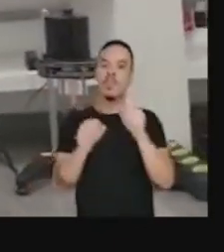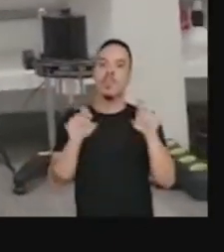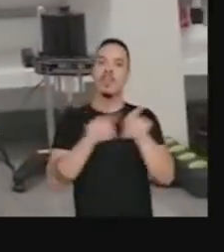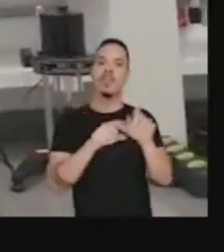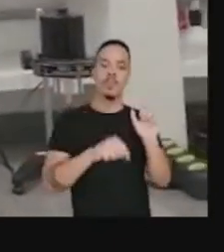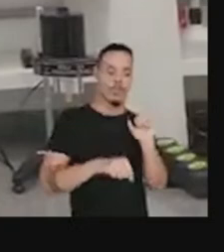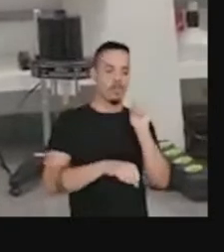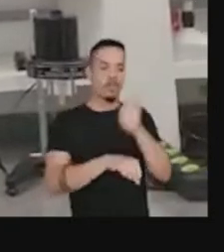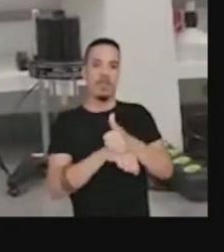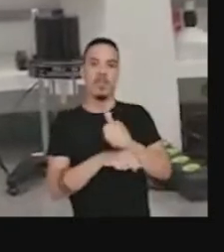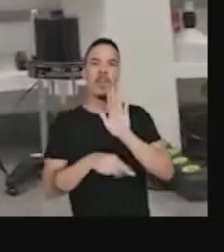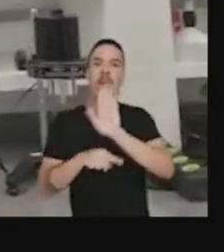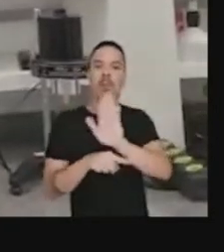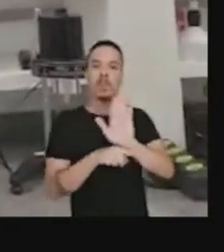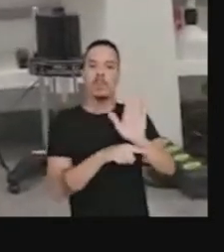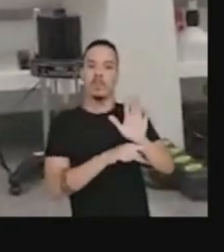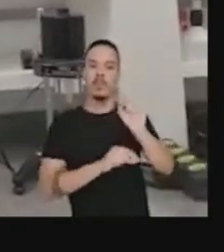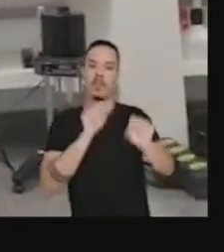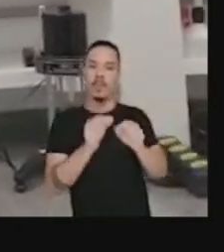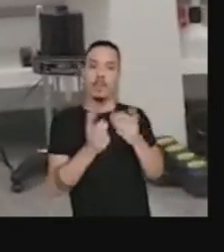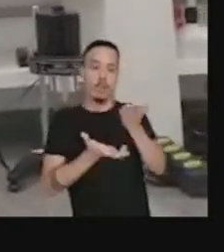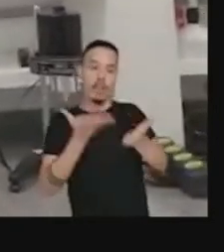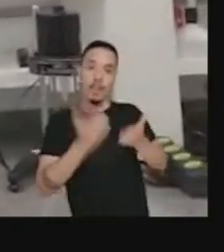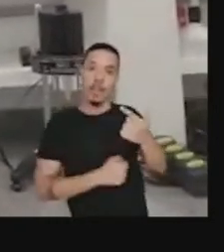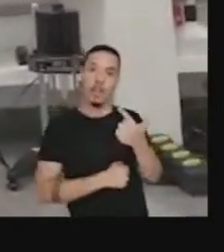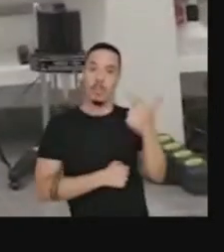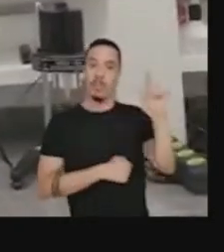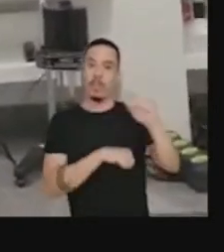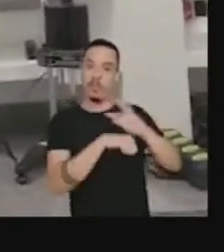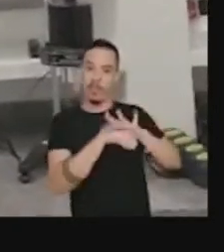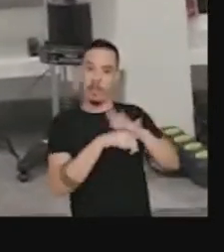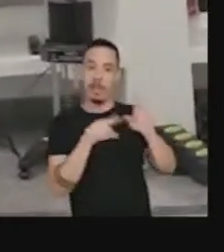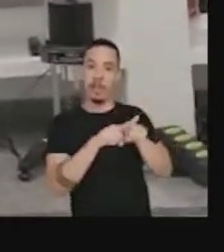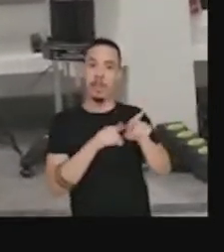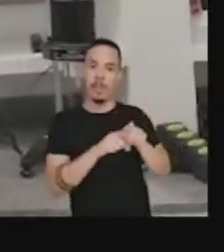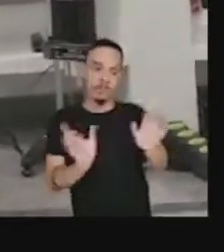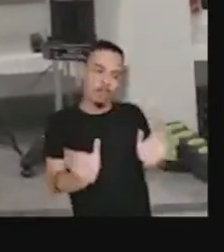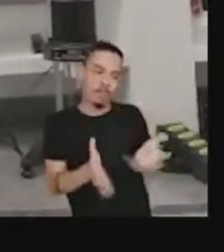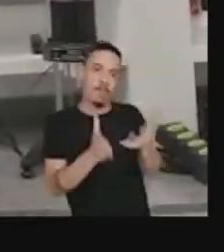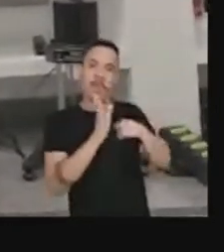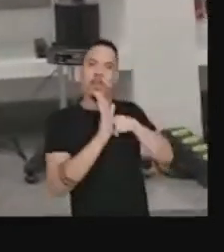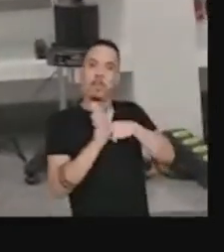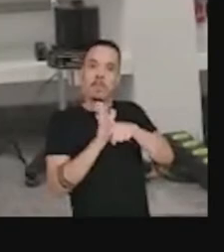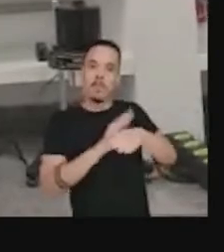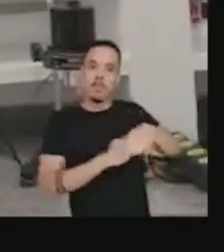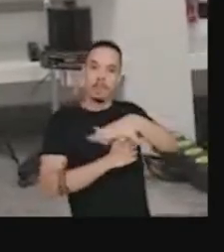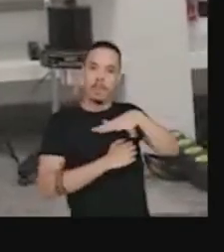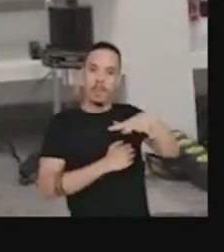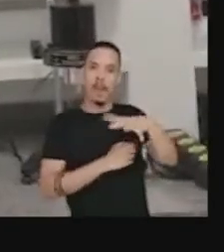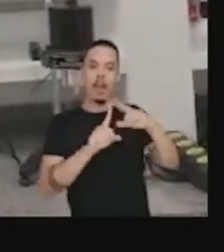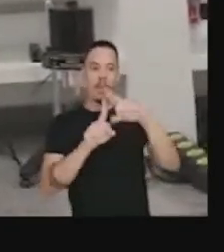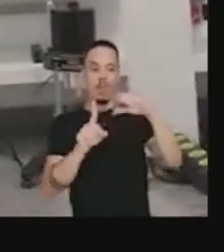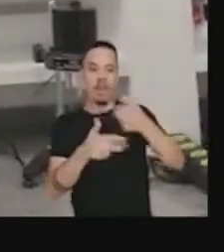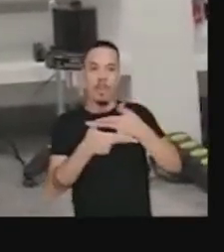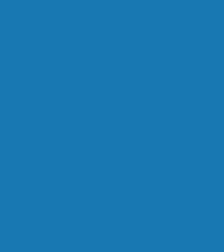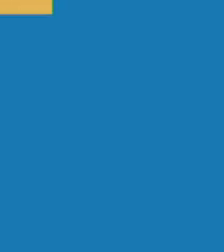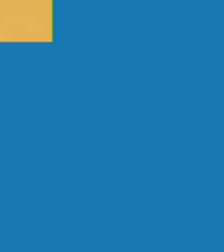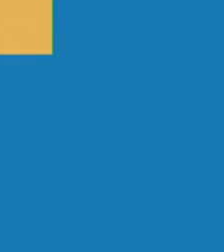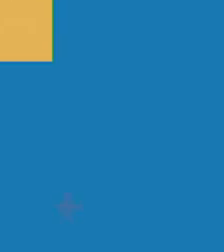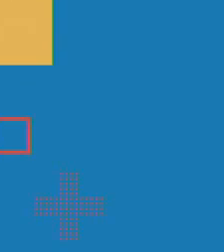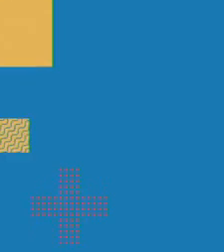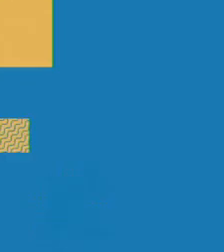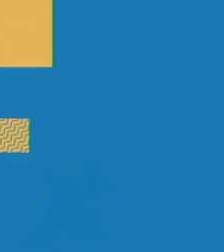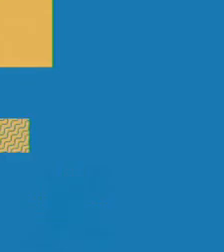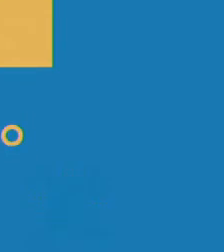servir como um veículo de ativos eficazes para o tratamento de outras doenças e incentivando a pesquisa em torno de produtos oriundos da região